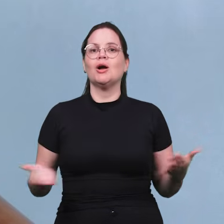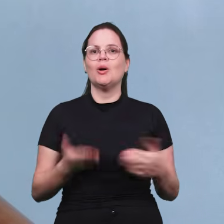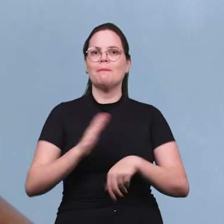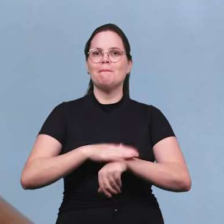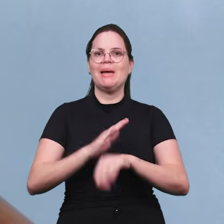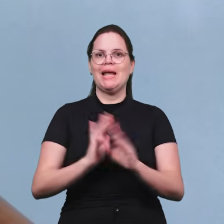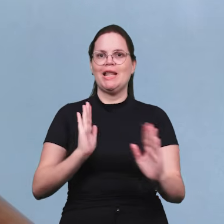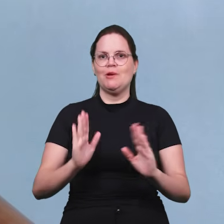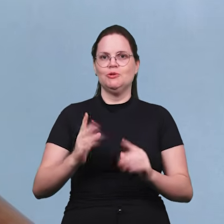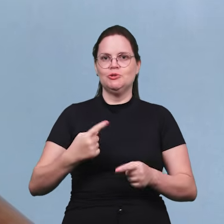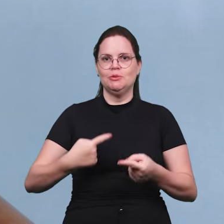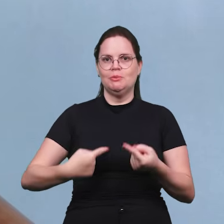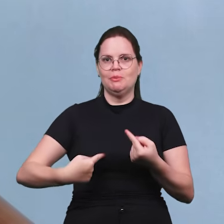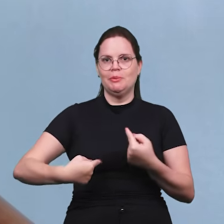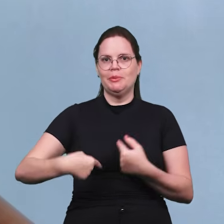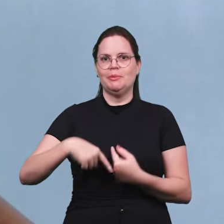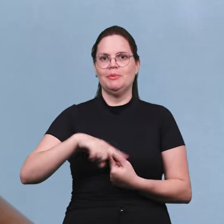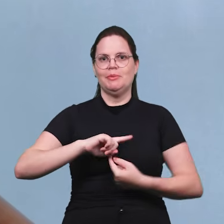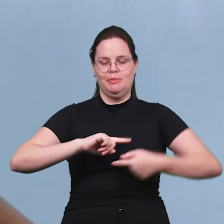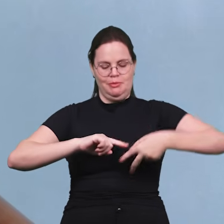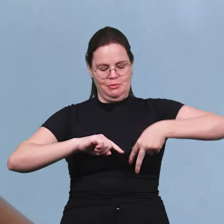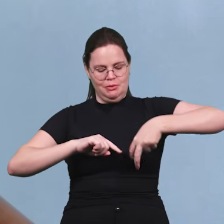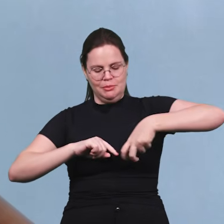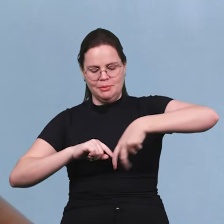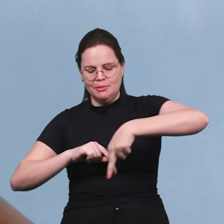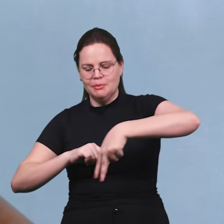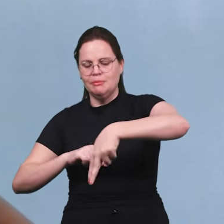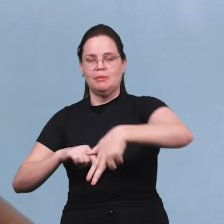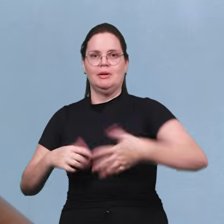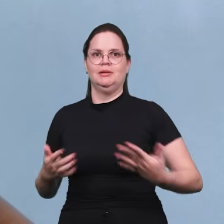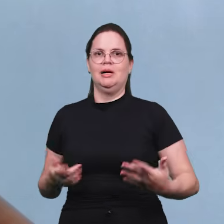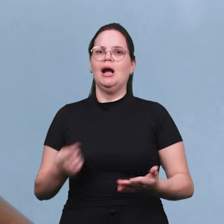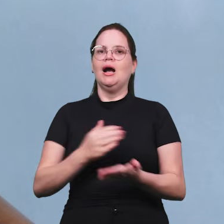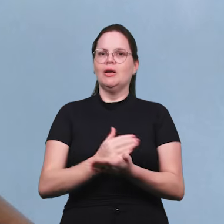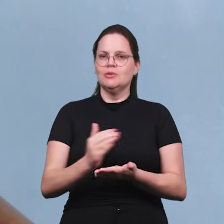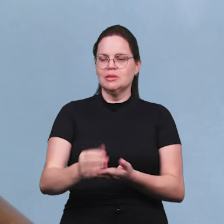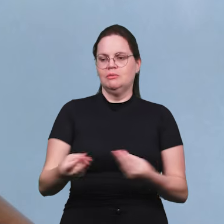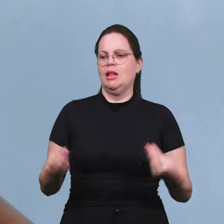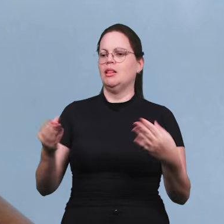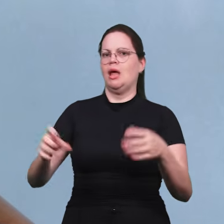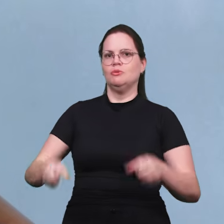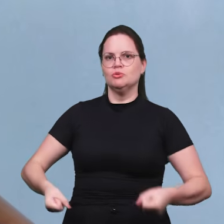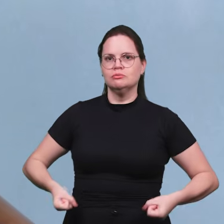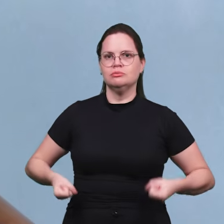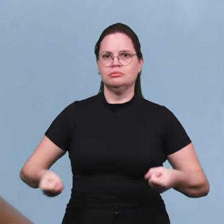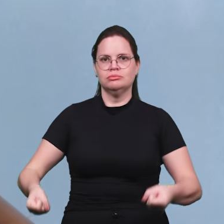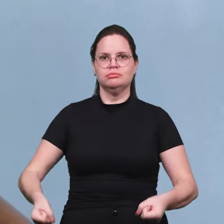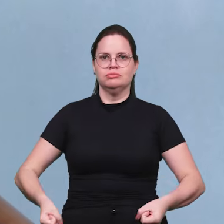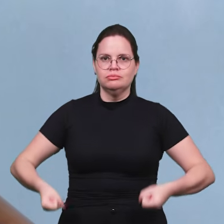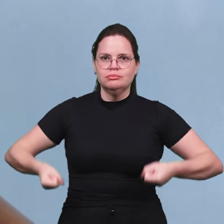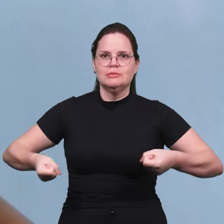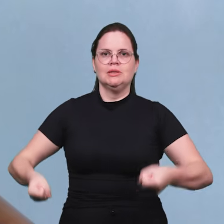né? Aí arrumamos um andador para ele, e ele